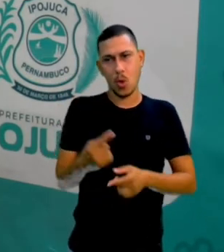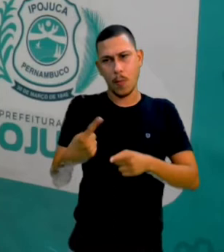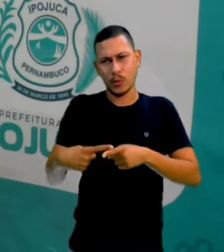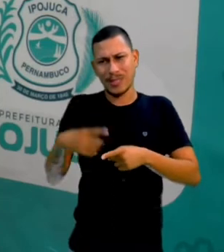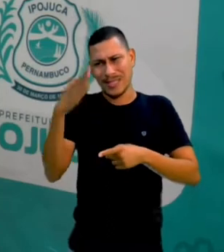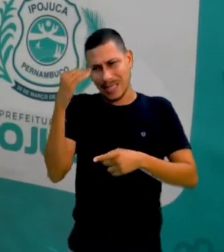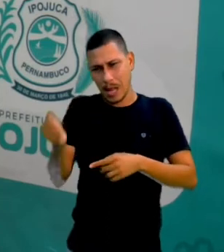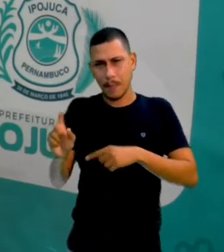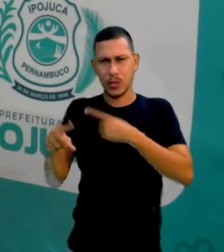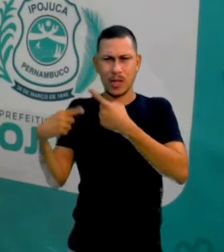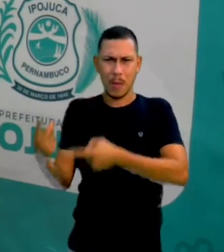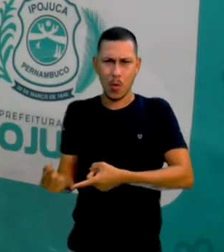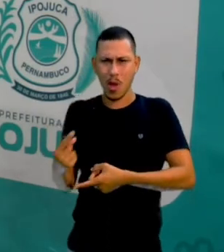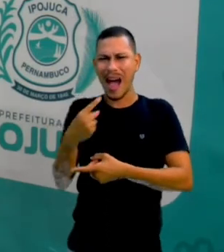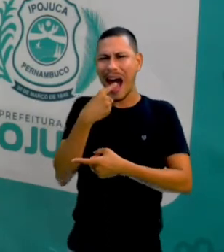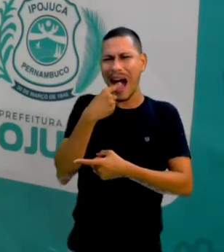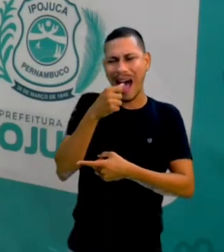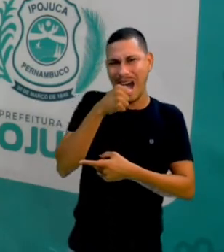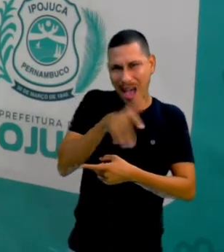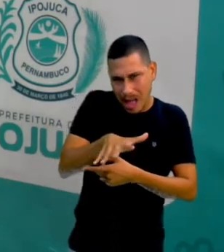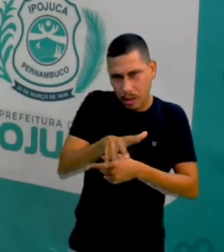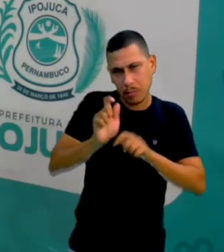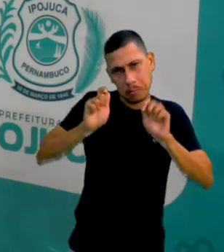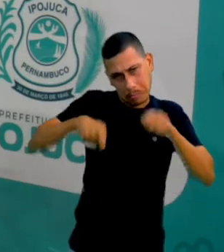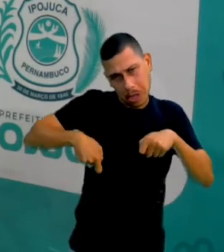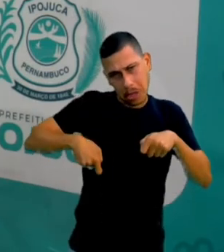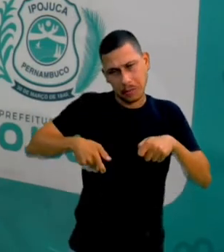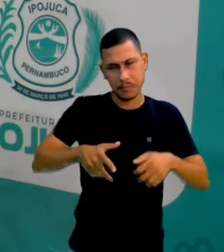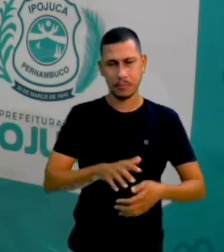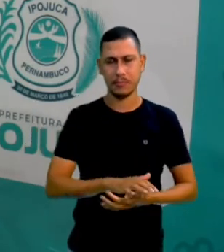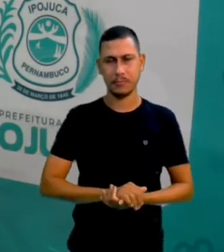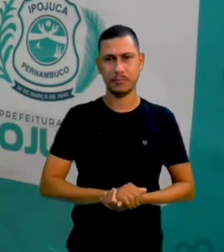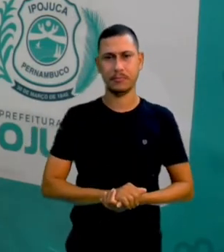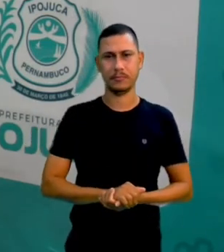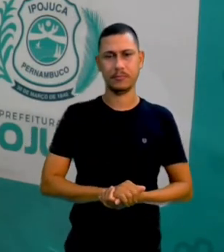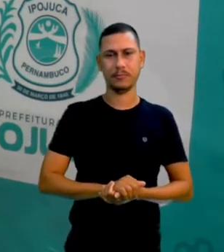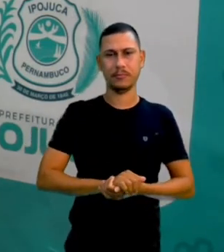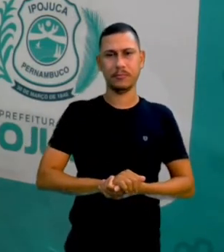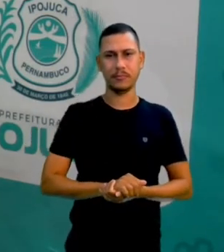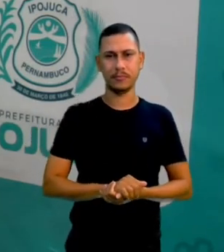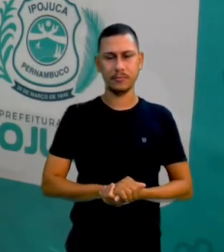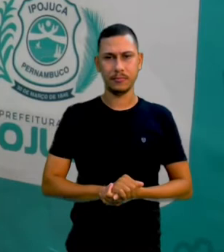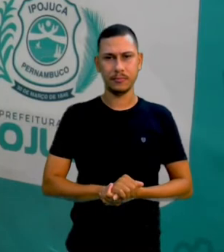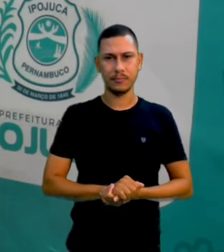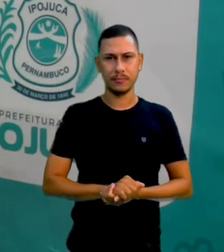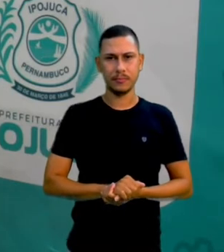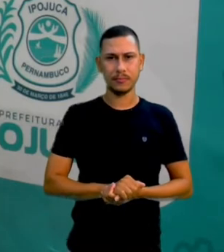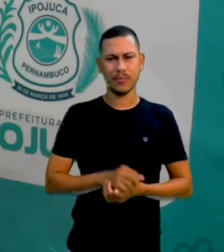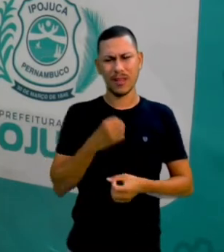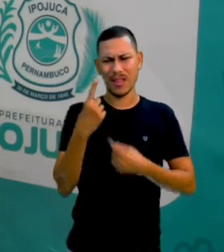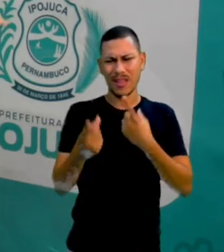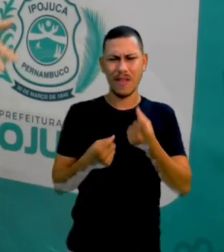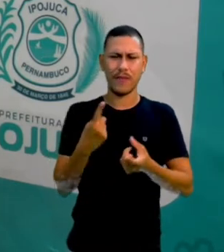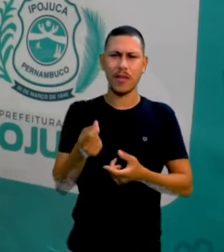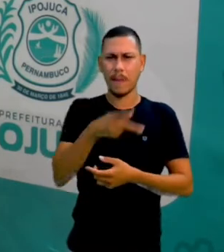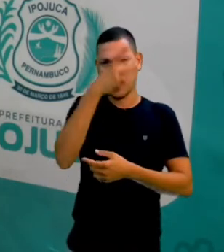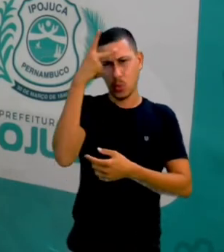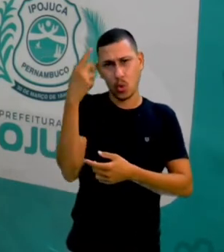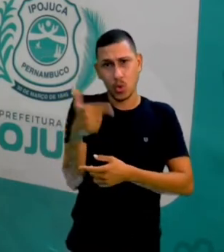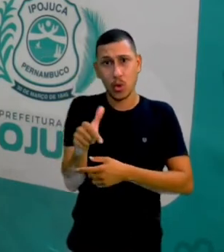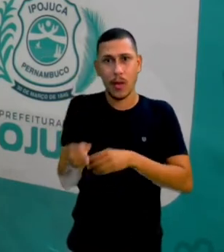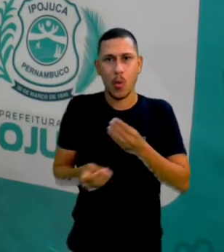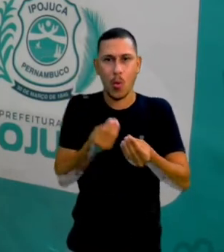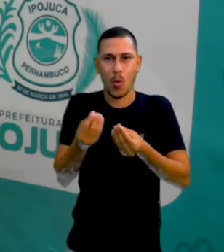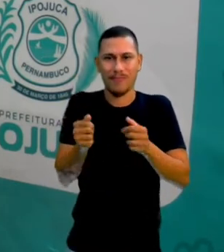ela sabe que logo em seguida ela vai ter a necessidade de colocar para fora aquela comida, expelir aquela comida, e muitas vezes ela não tem como fazer